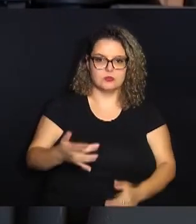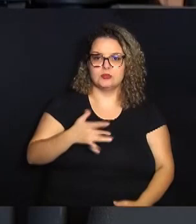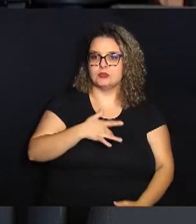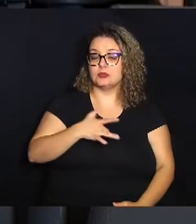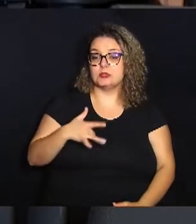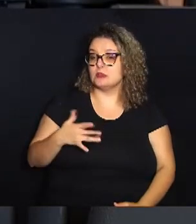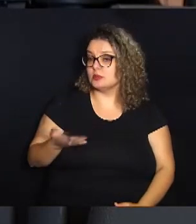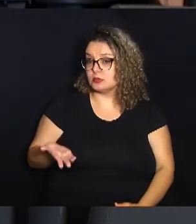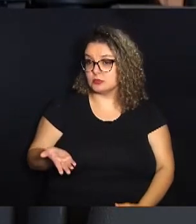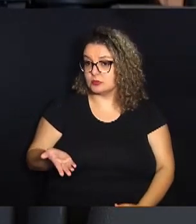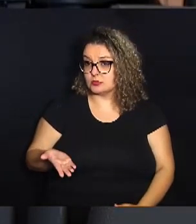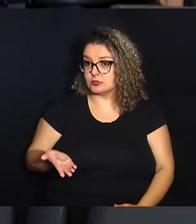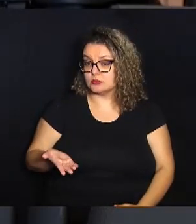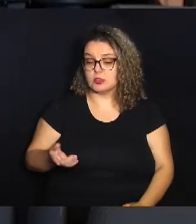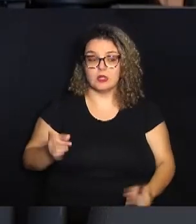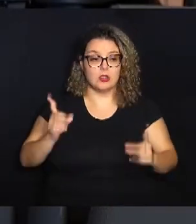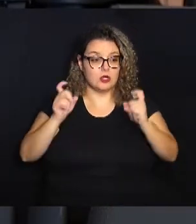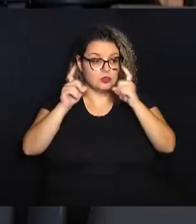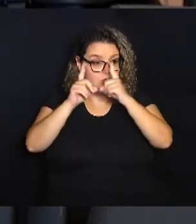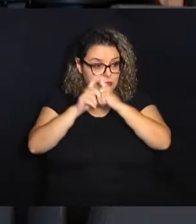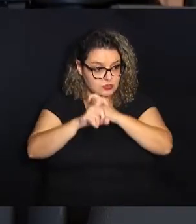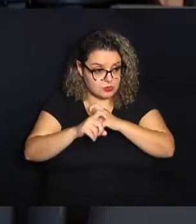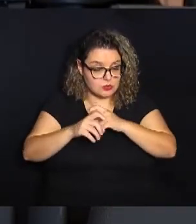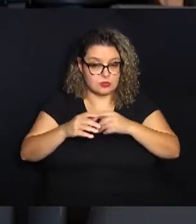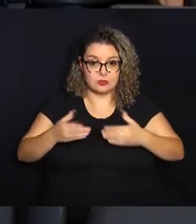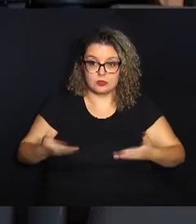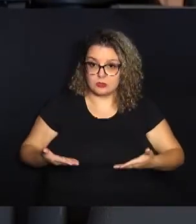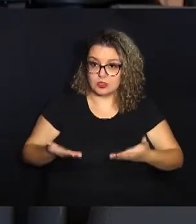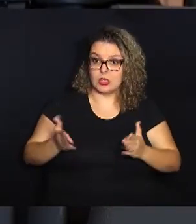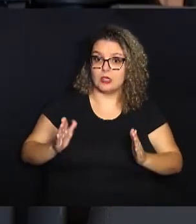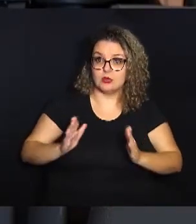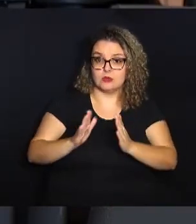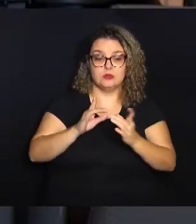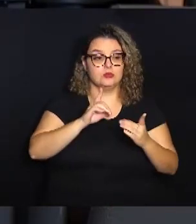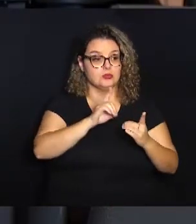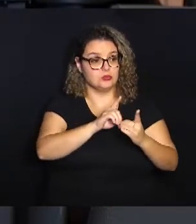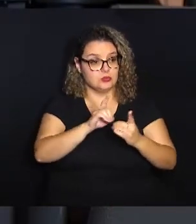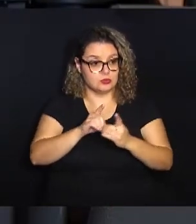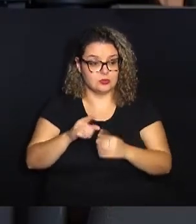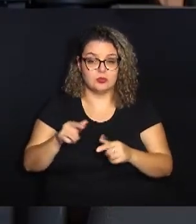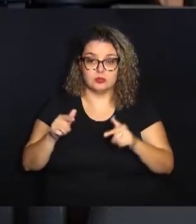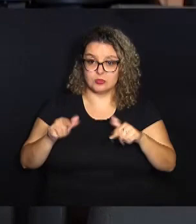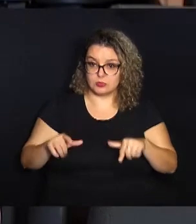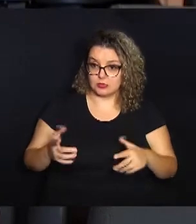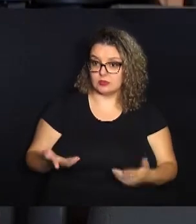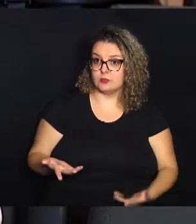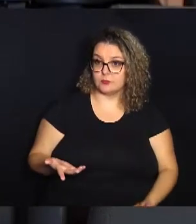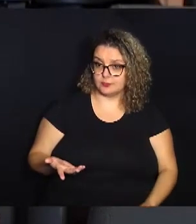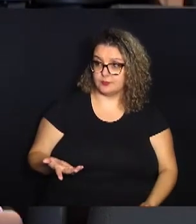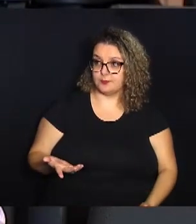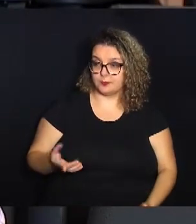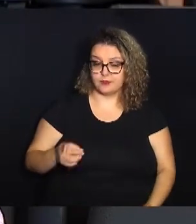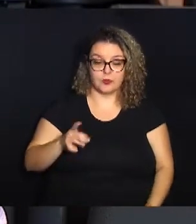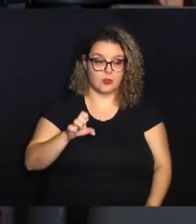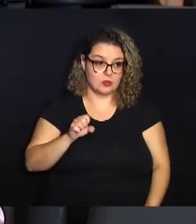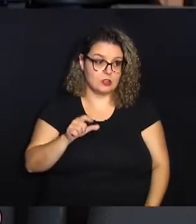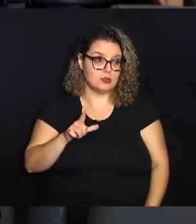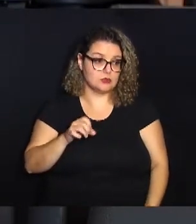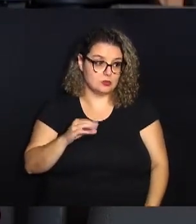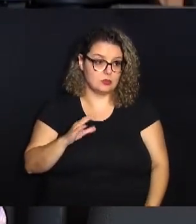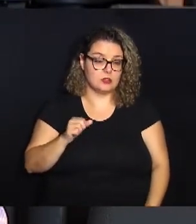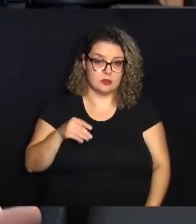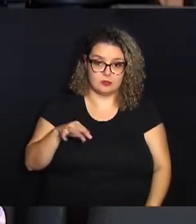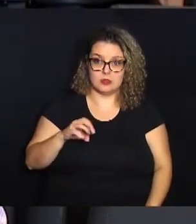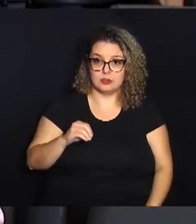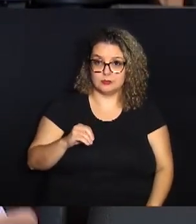saúde, as dificuldades que estão enfrentando no atendimento local e esse deslocamento acaba